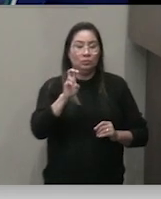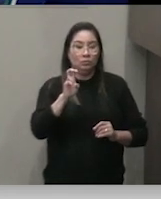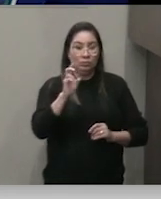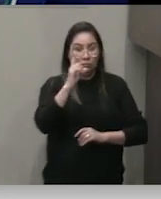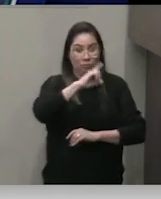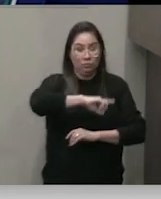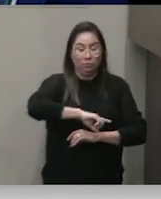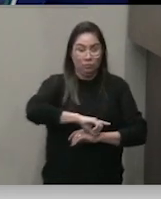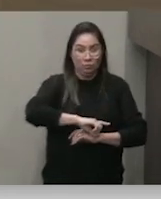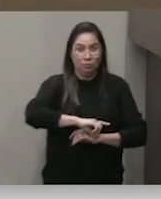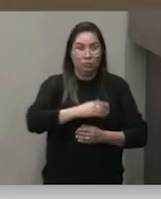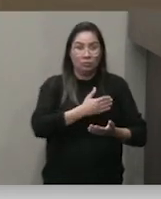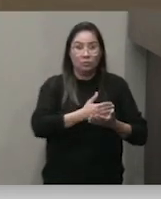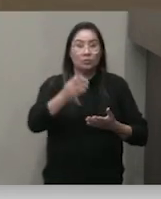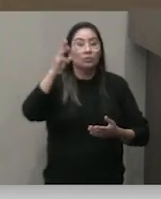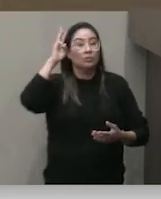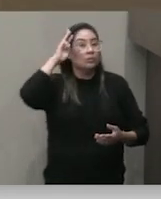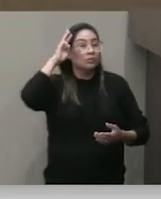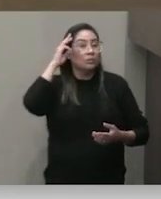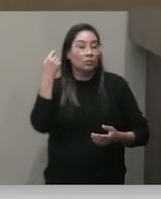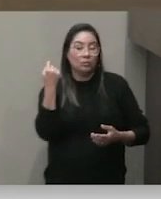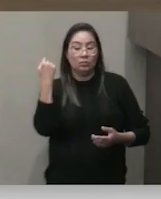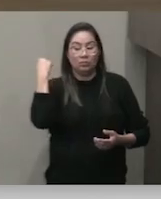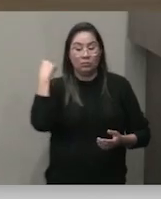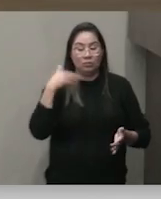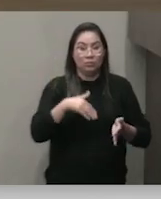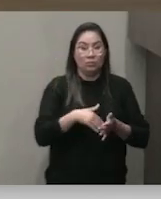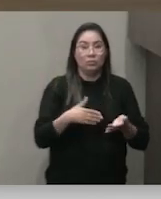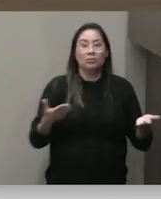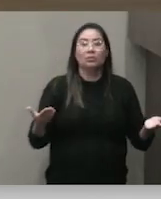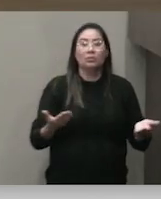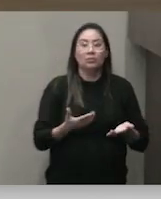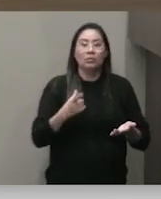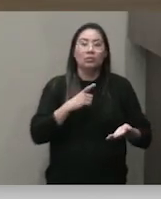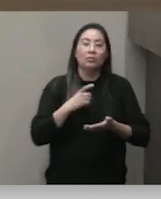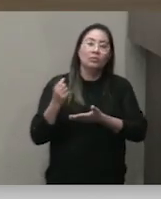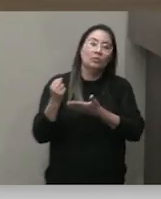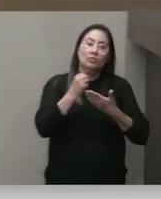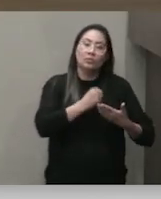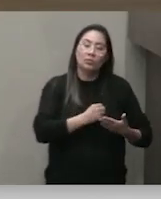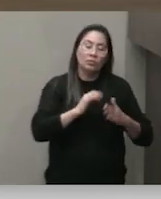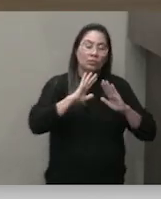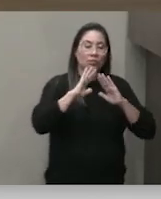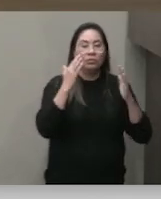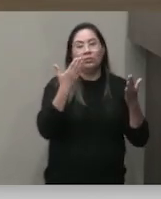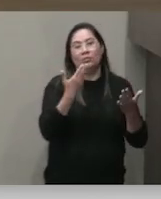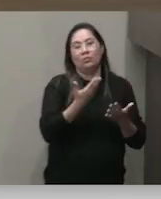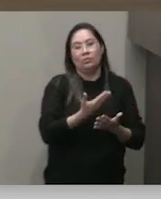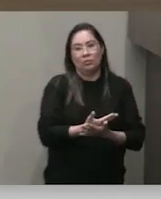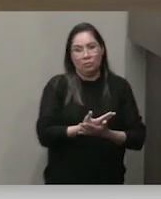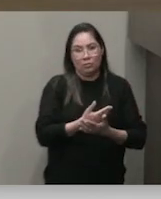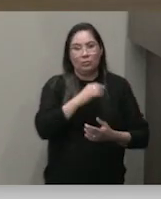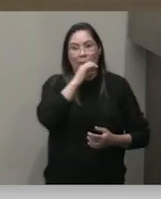dias, desde terça passada até a data de hoje, trouxe várias escolas